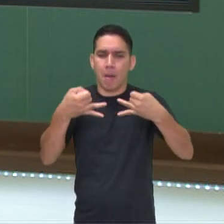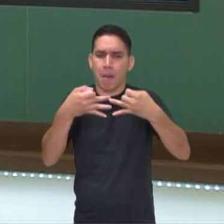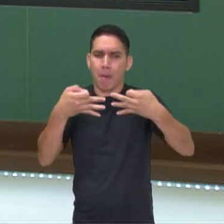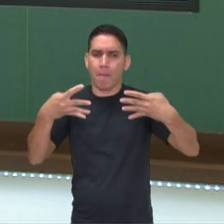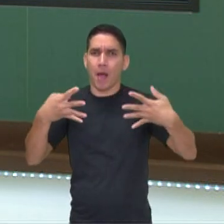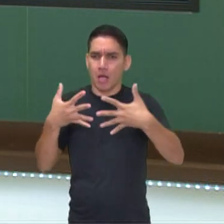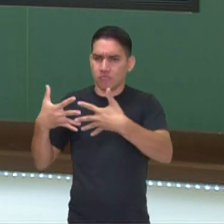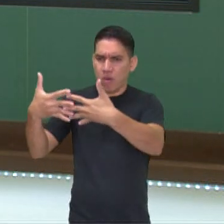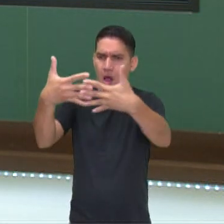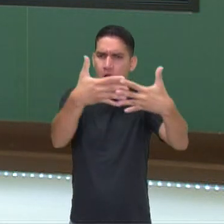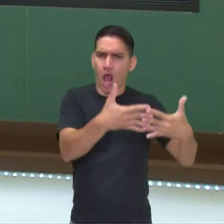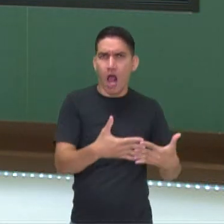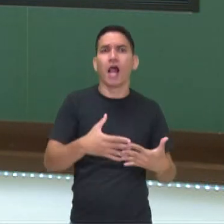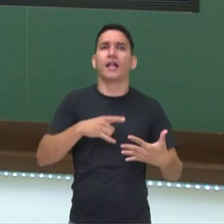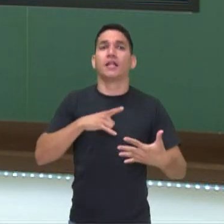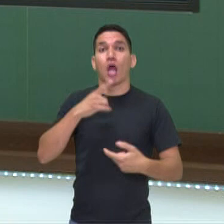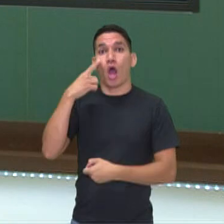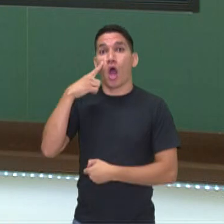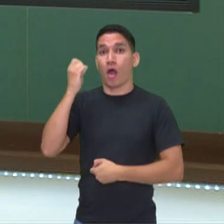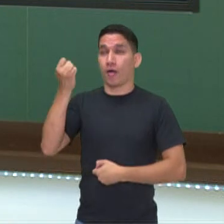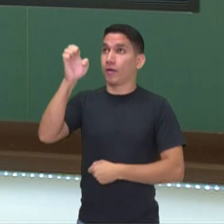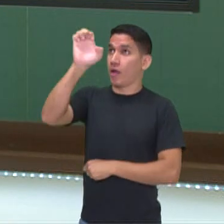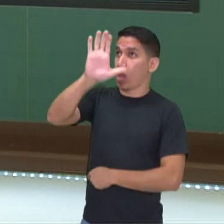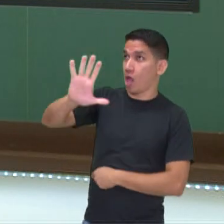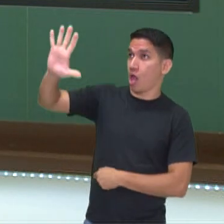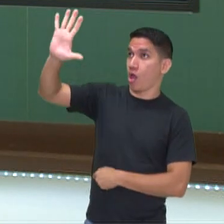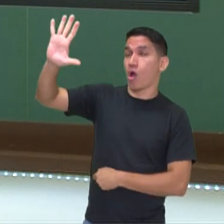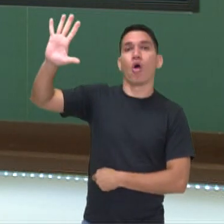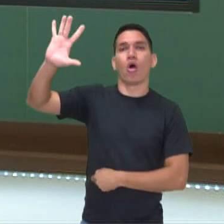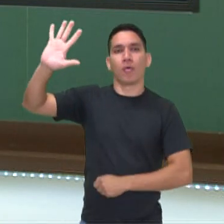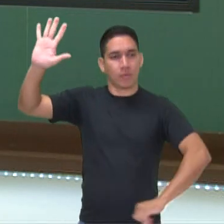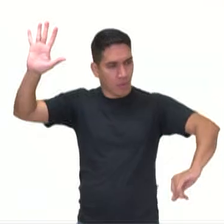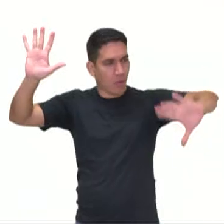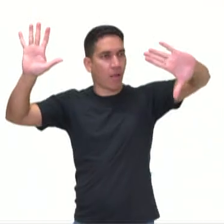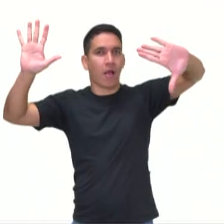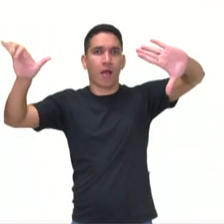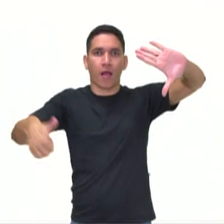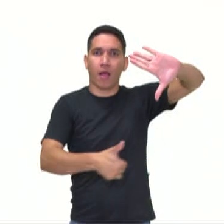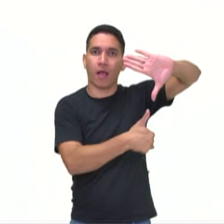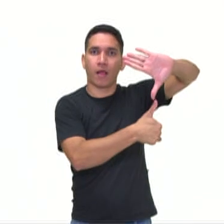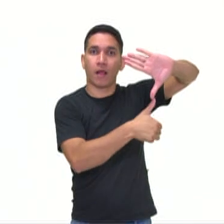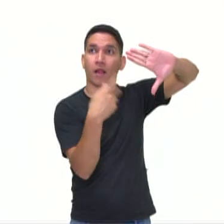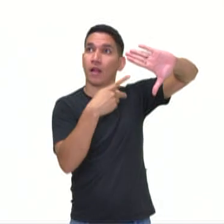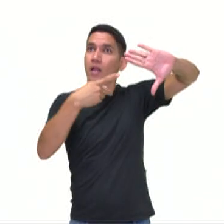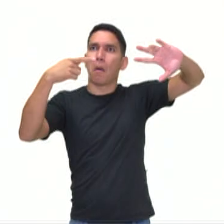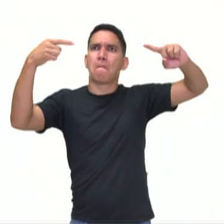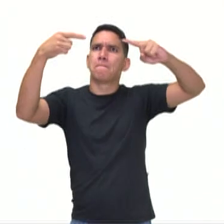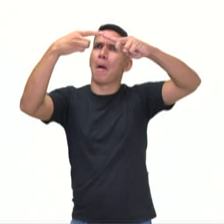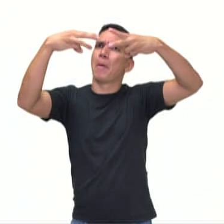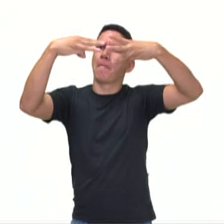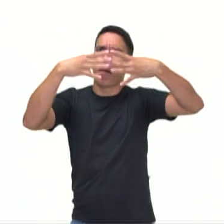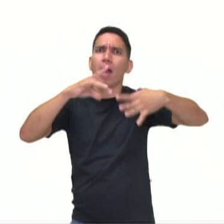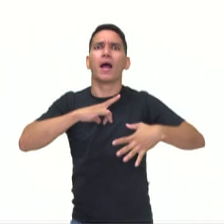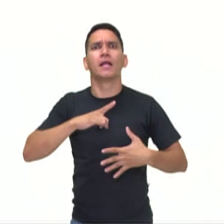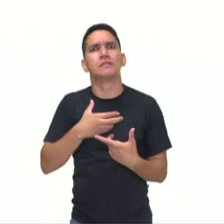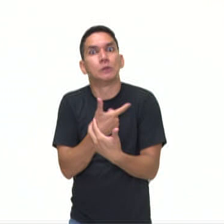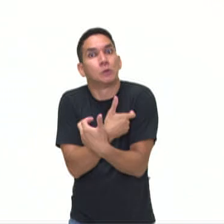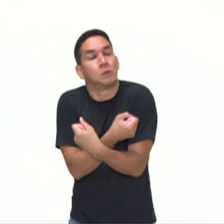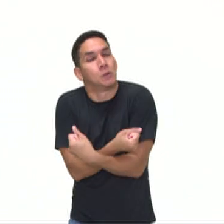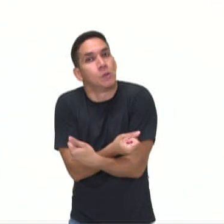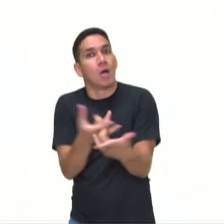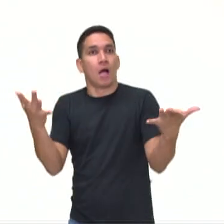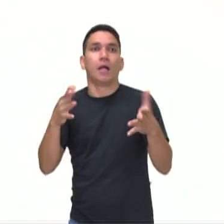ótica. Observe que entre o continente europeu e a América do Norte, a quantidade de redes que nós temos. Inicialmente,